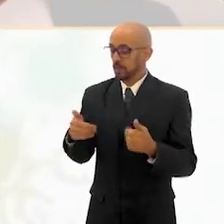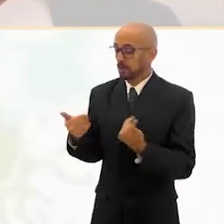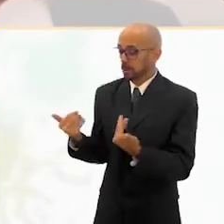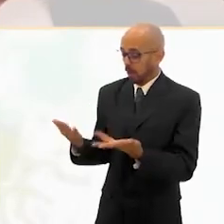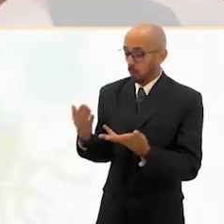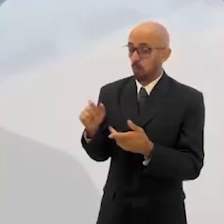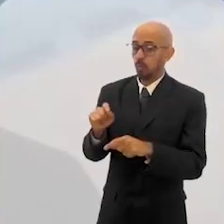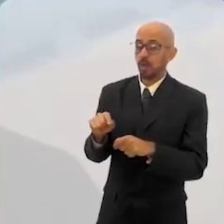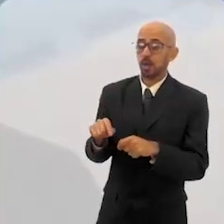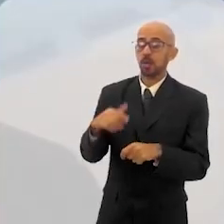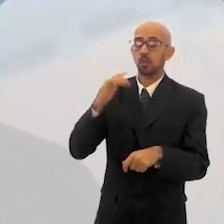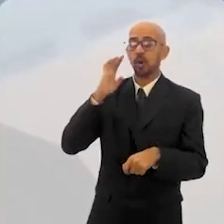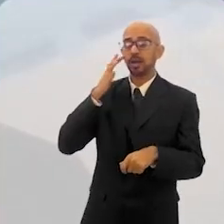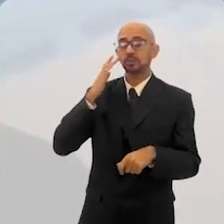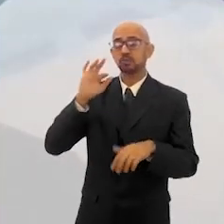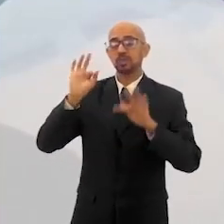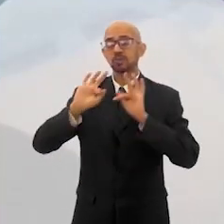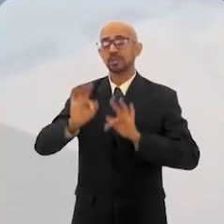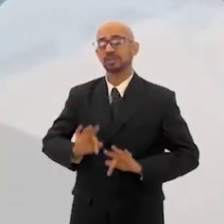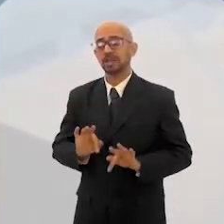felicidade